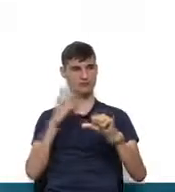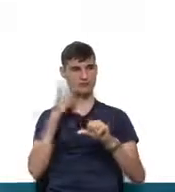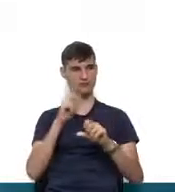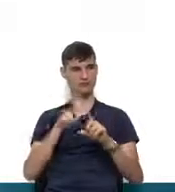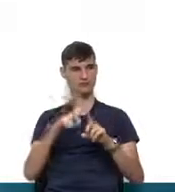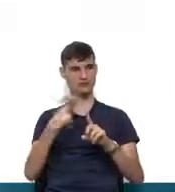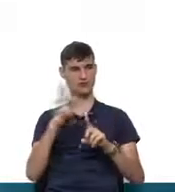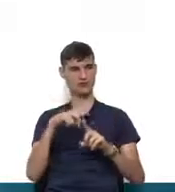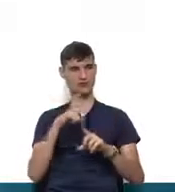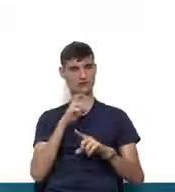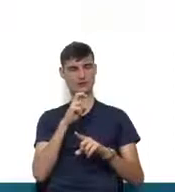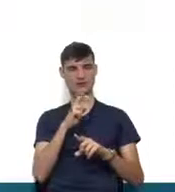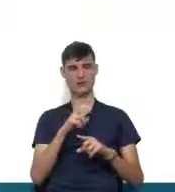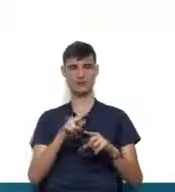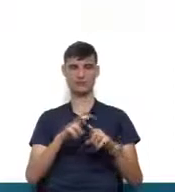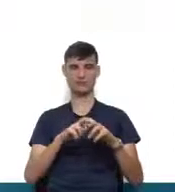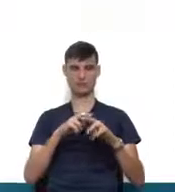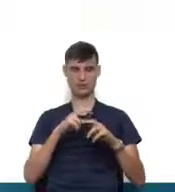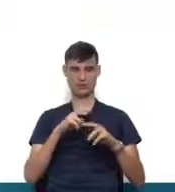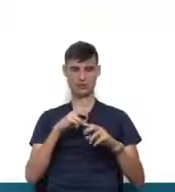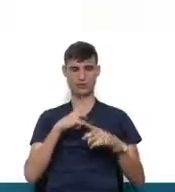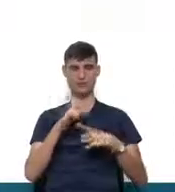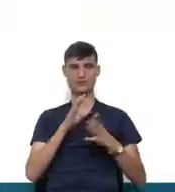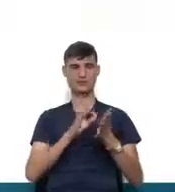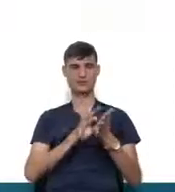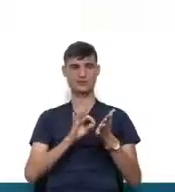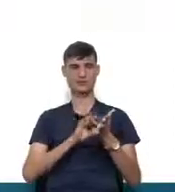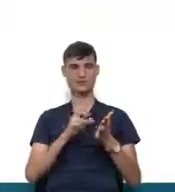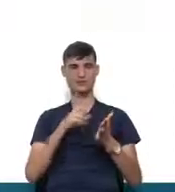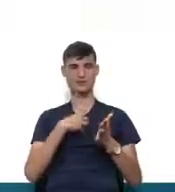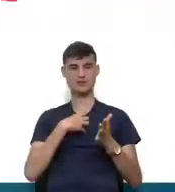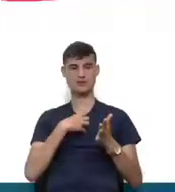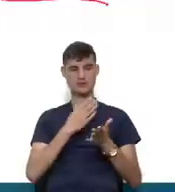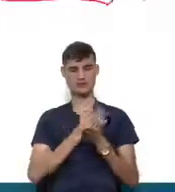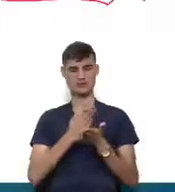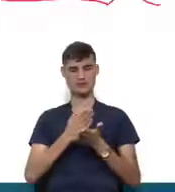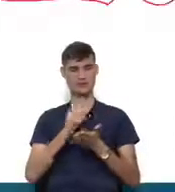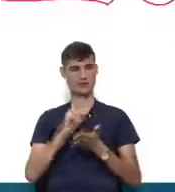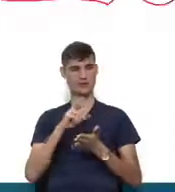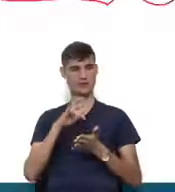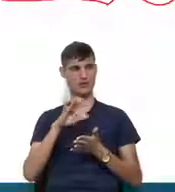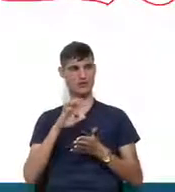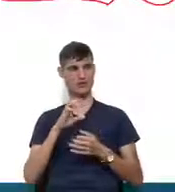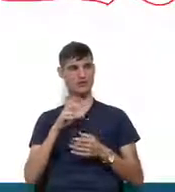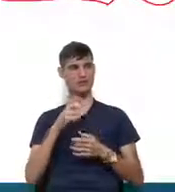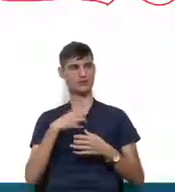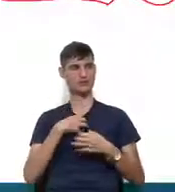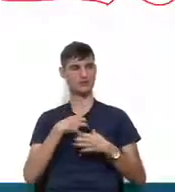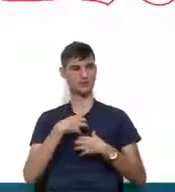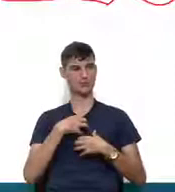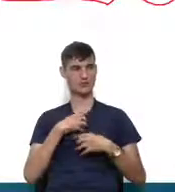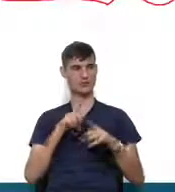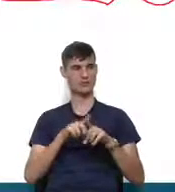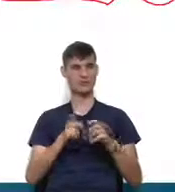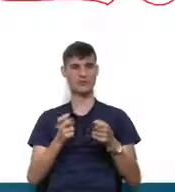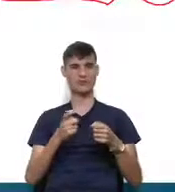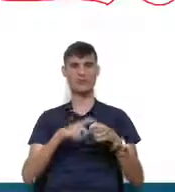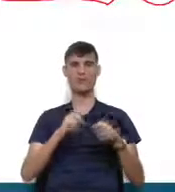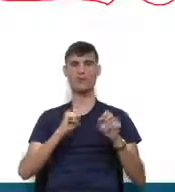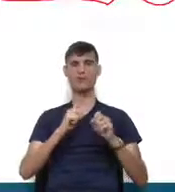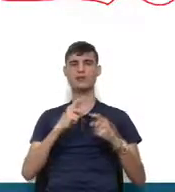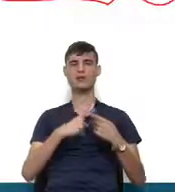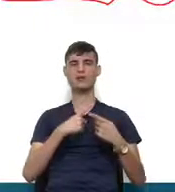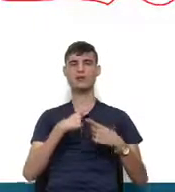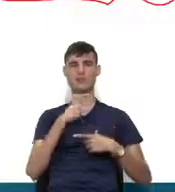próximo polinômio. Então, eu posso escrever essa série desta forma, retomando que, por que eu coloquei